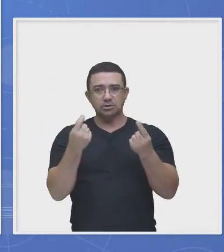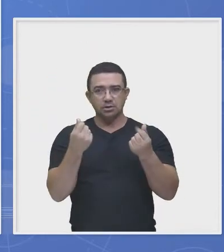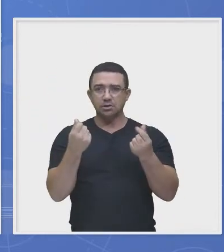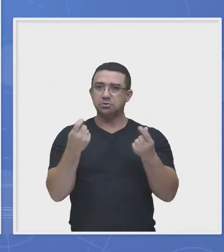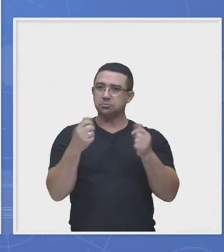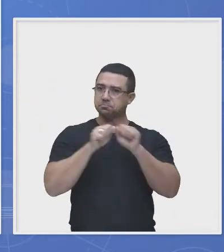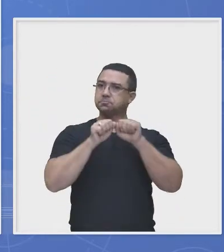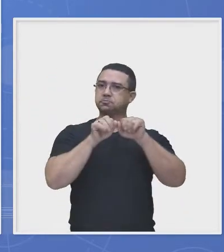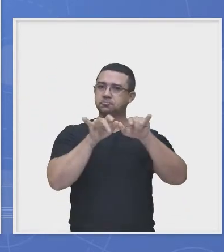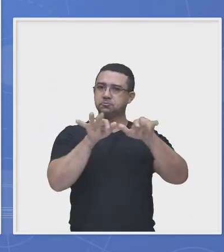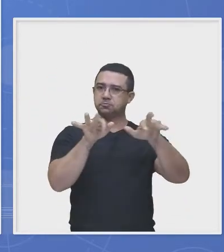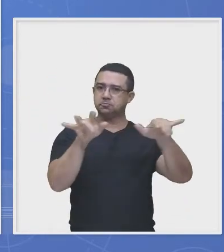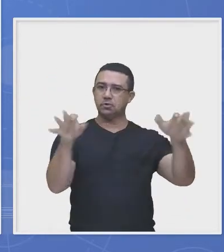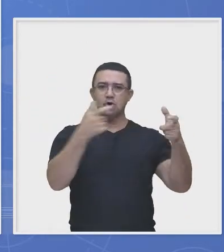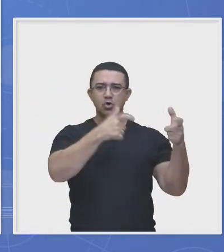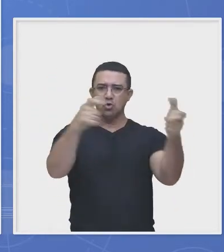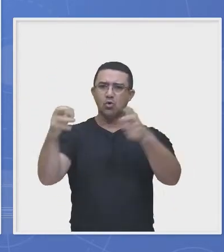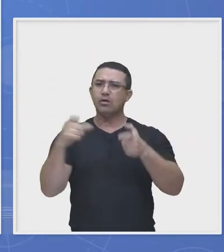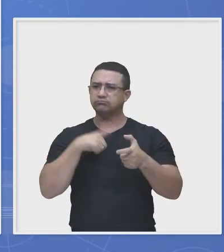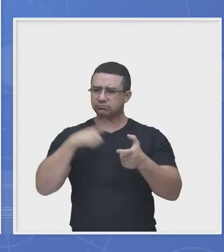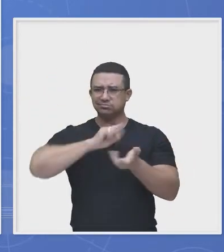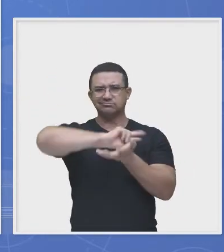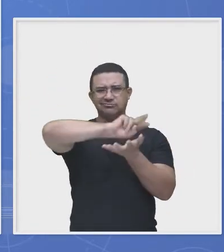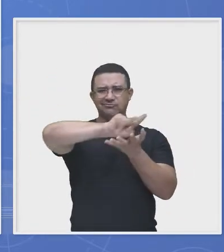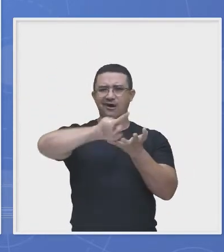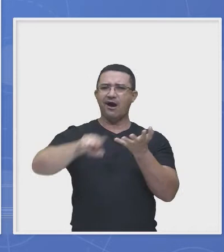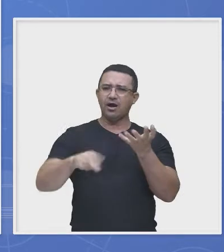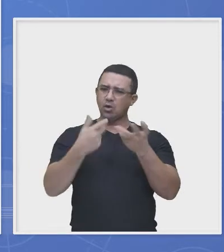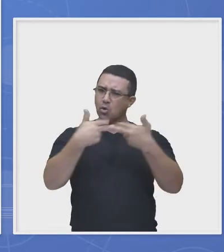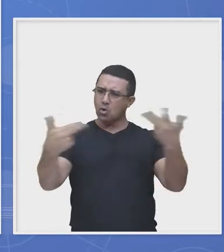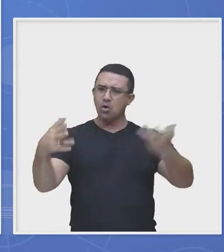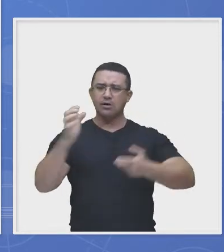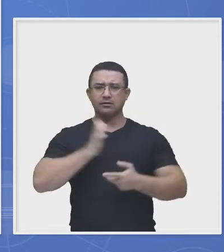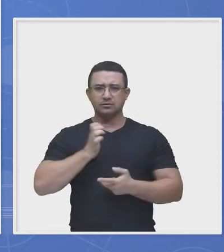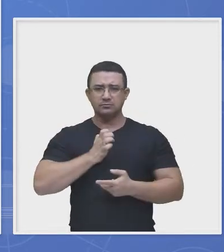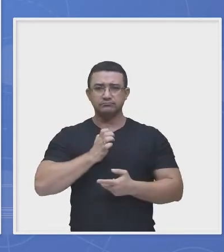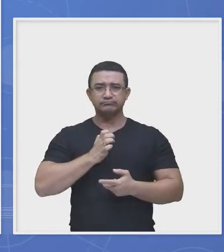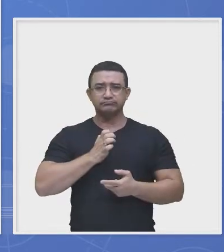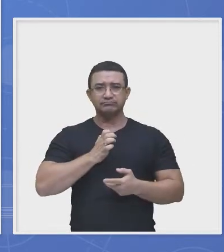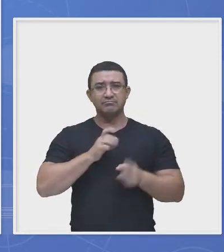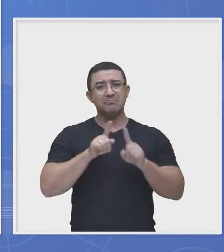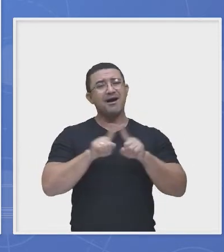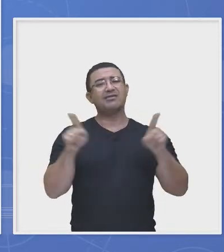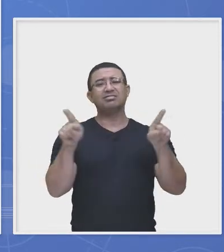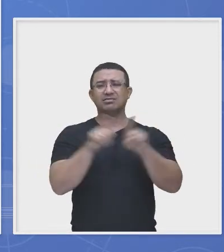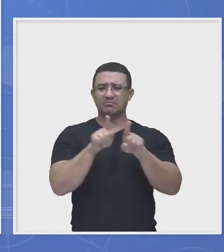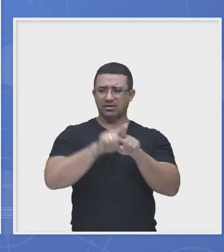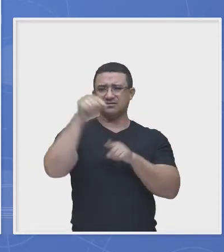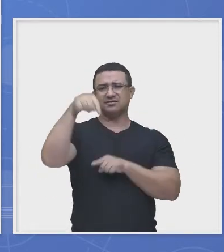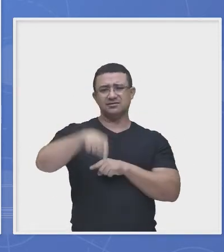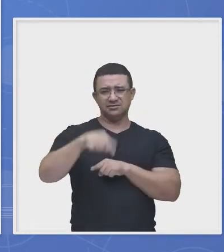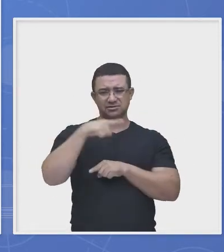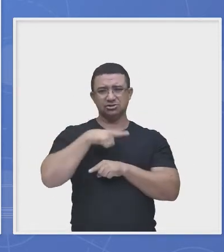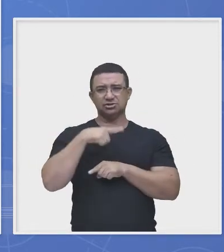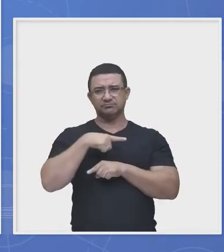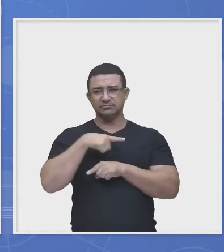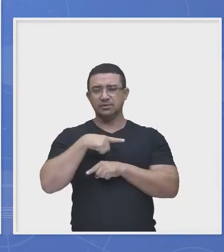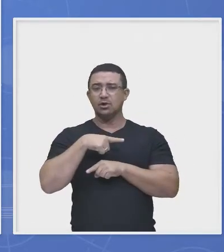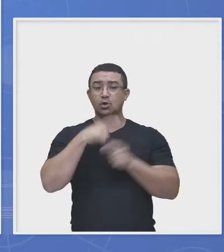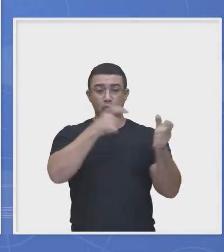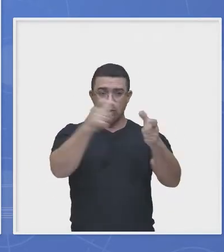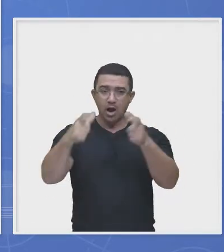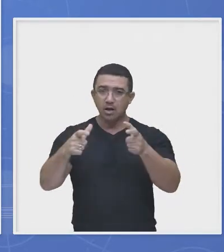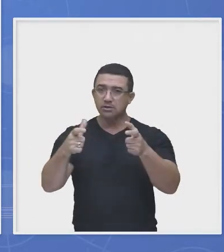circulando, um local onde tinha muita riqueza, mas a gente vai ter também contraste. Perceba que a gente tem um cenário de